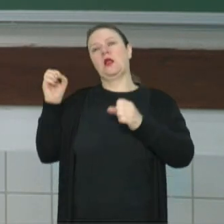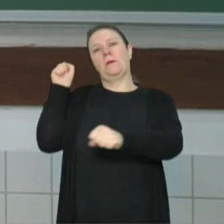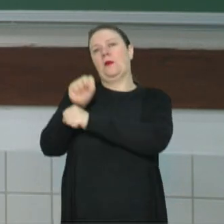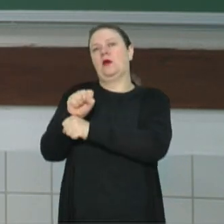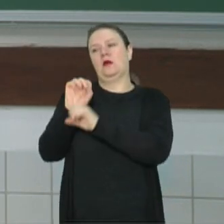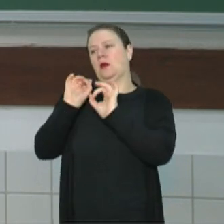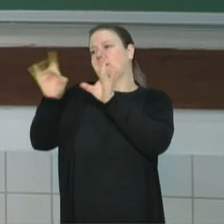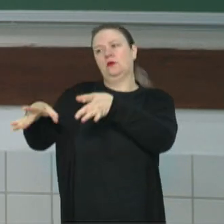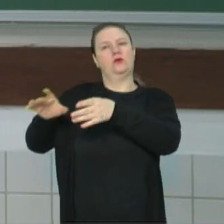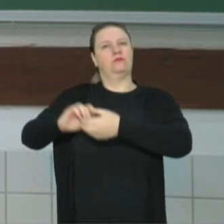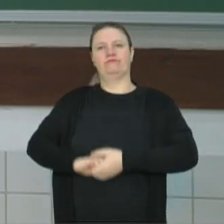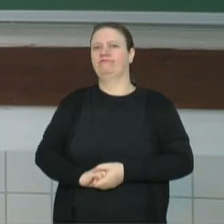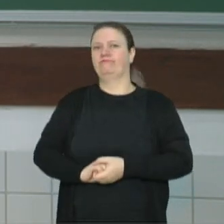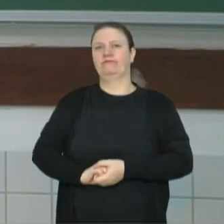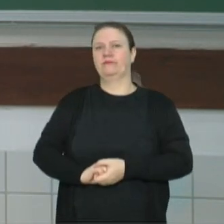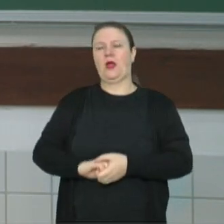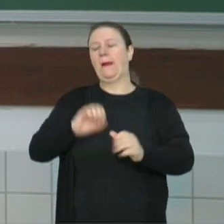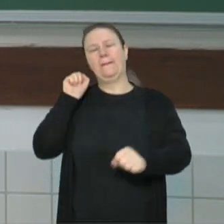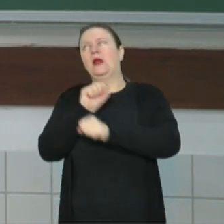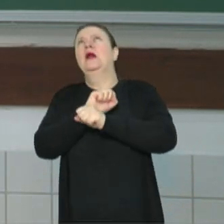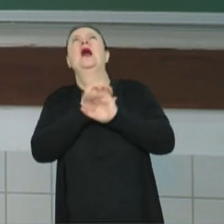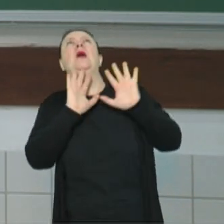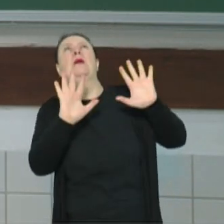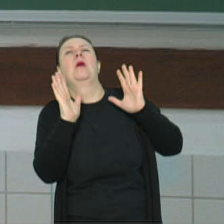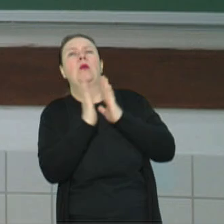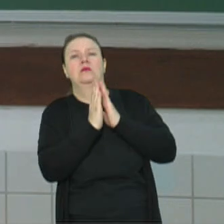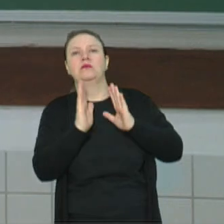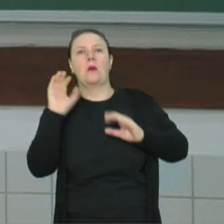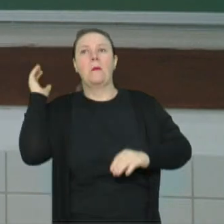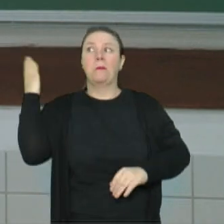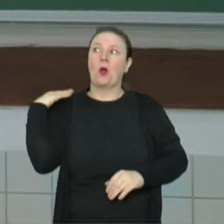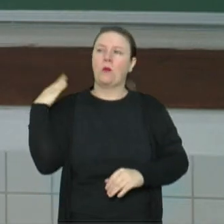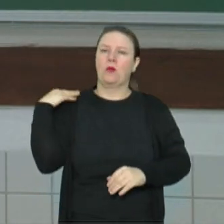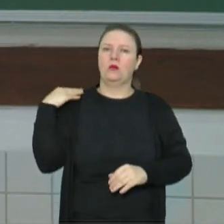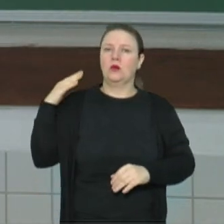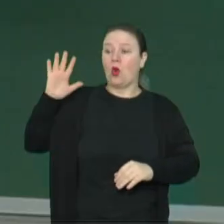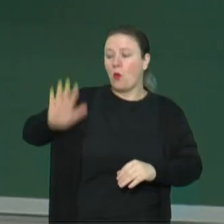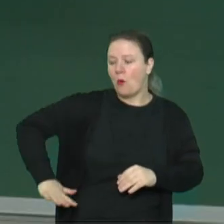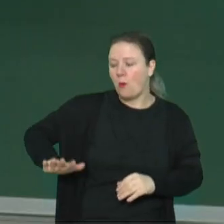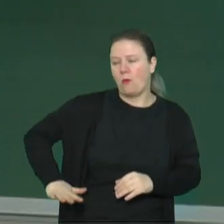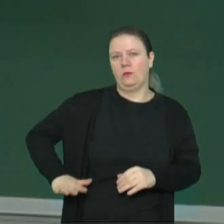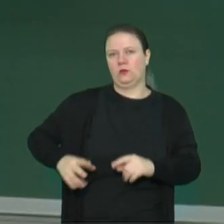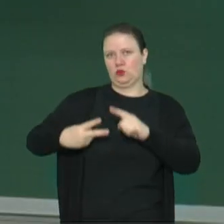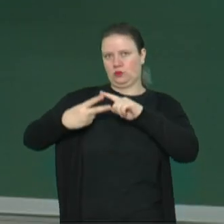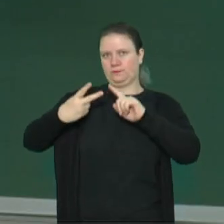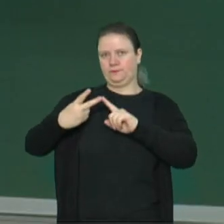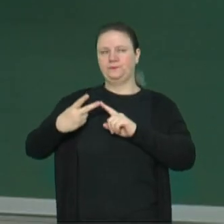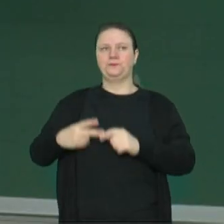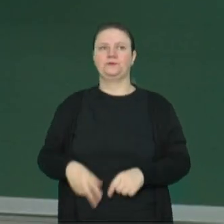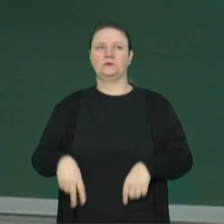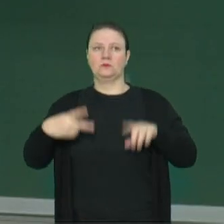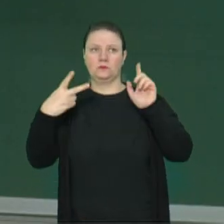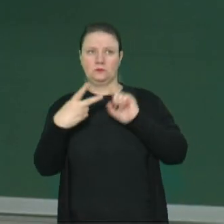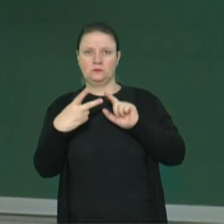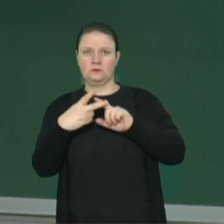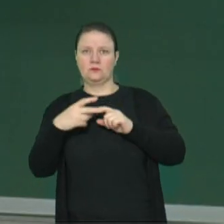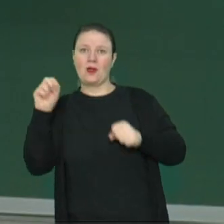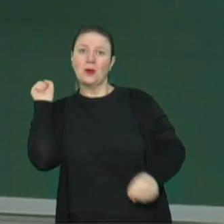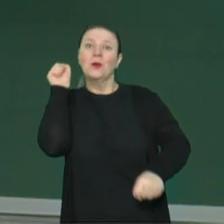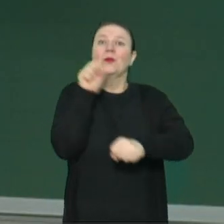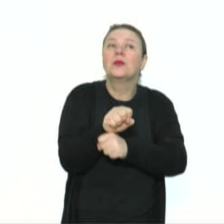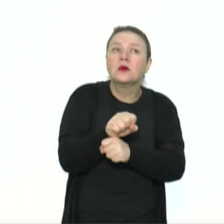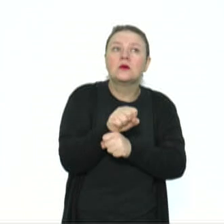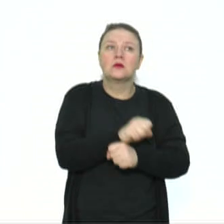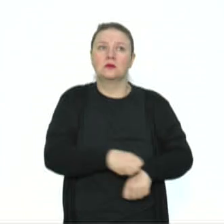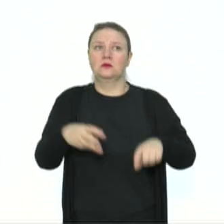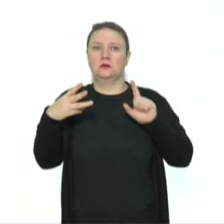desistindo, né? Então caracteriza-se uma desistência. Aí é a primeira forma de encerrar uma luta. A segunda é por interrupção.